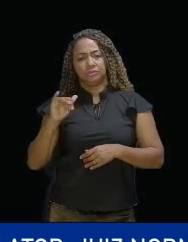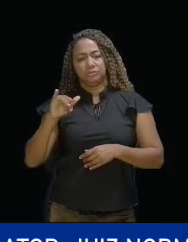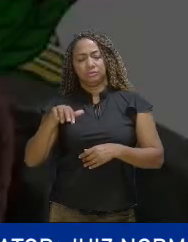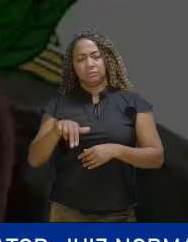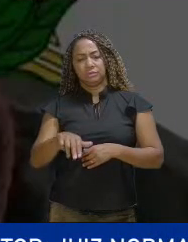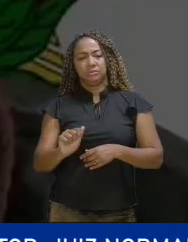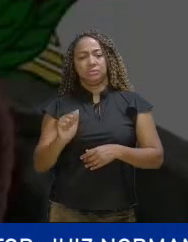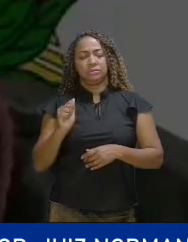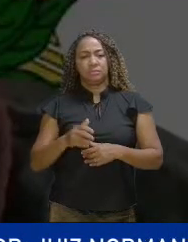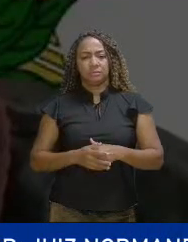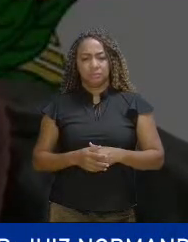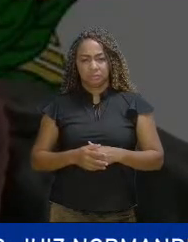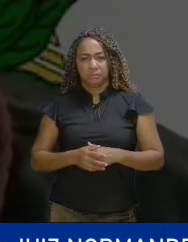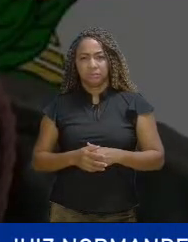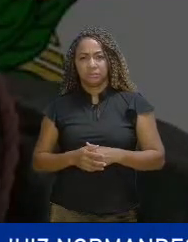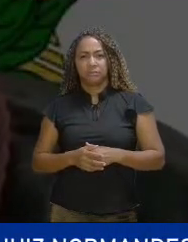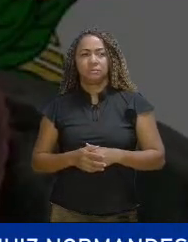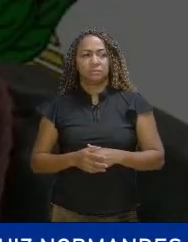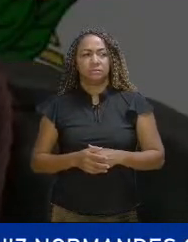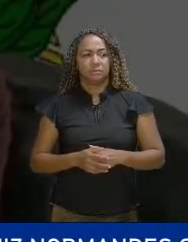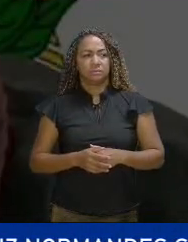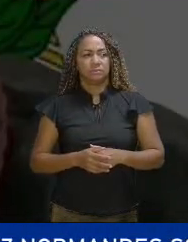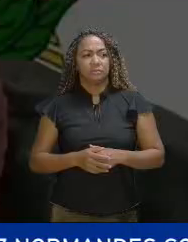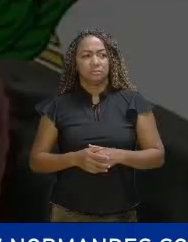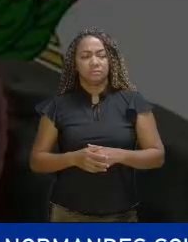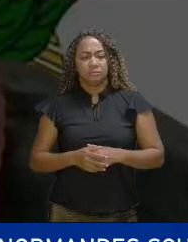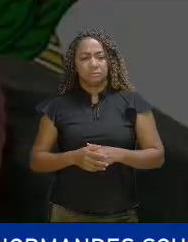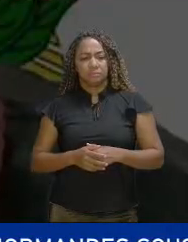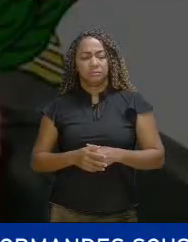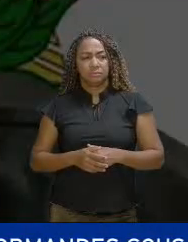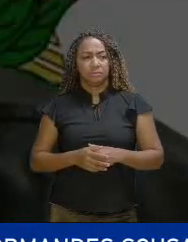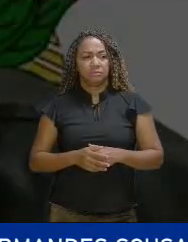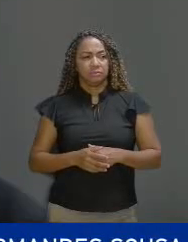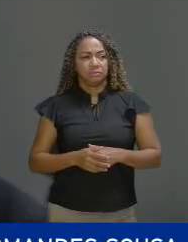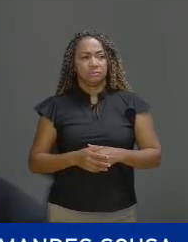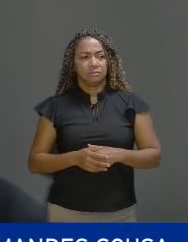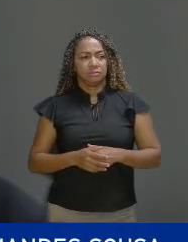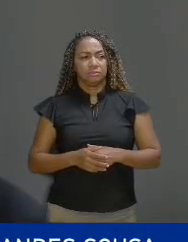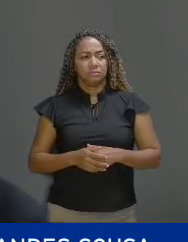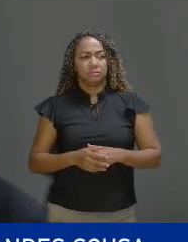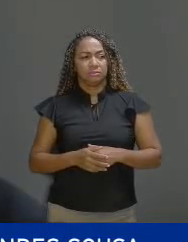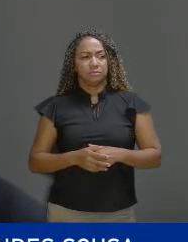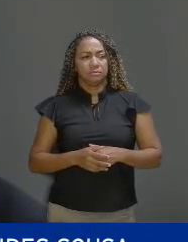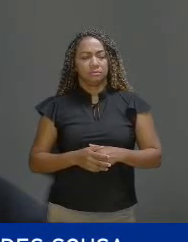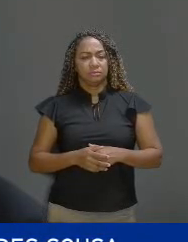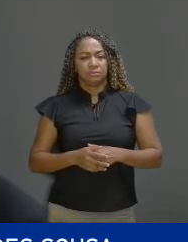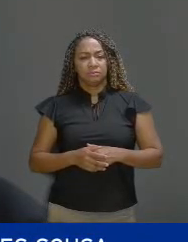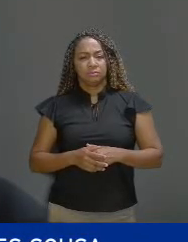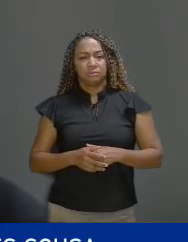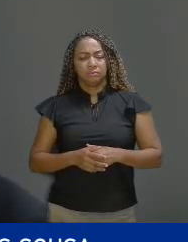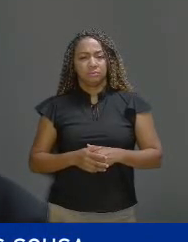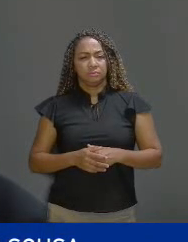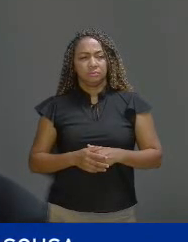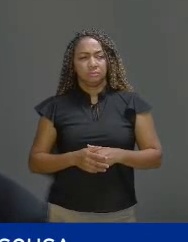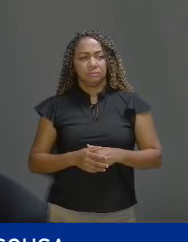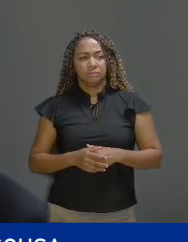Eu ia falando isso, porque... Deixa eu confirmar com a nossa secretária.